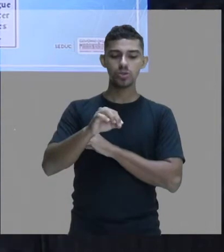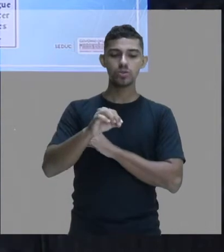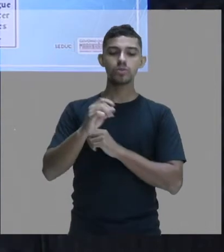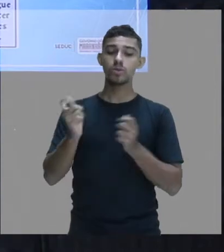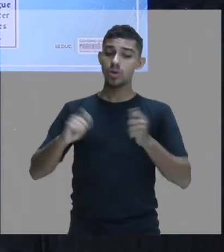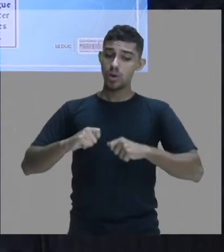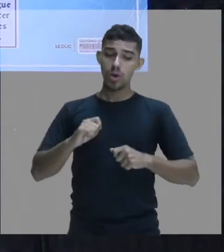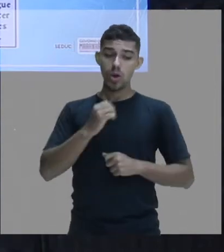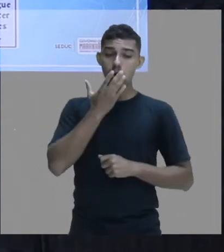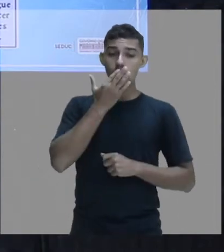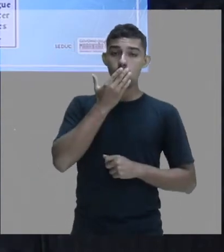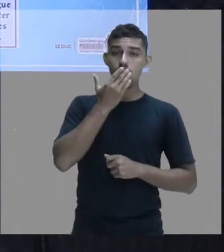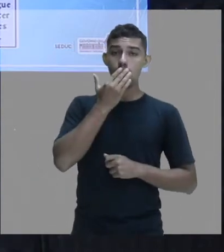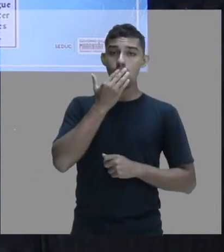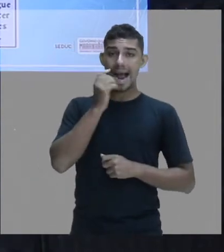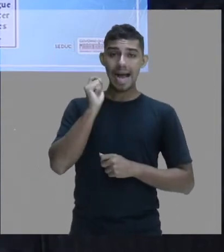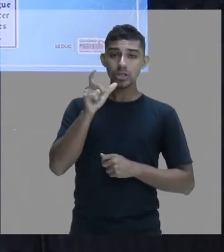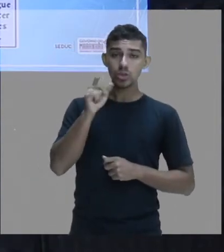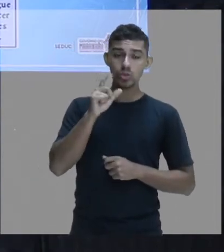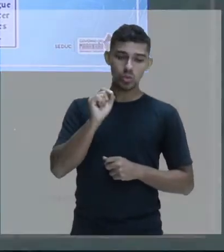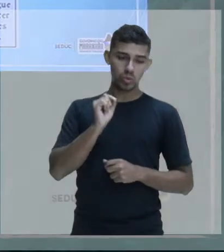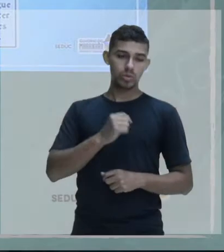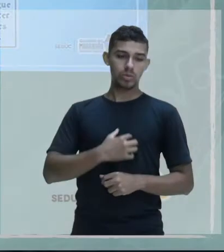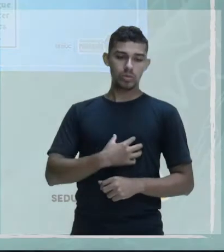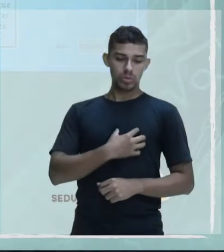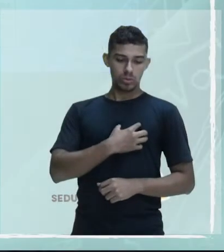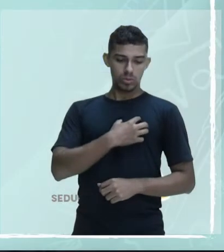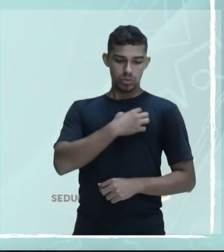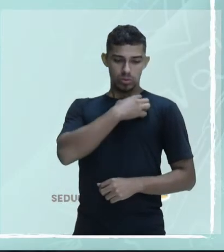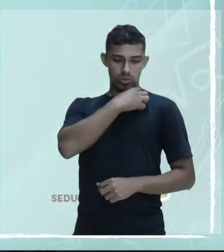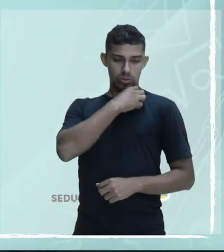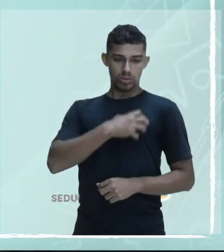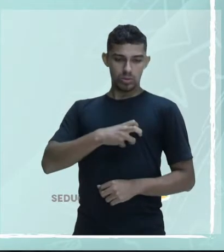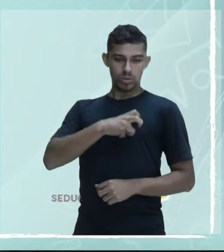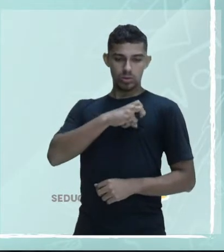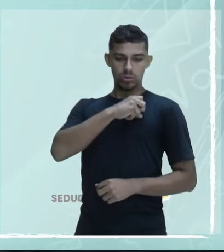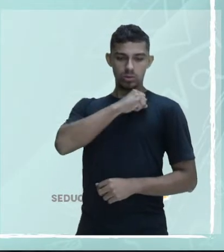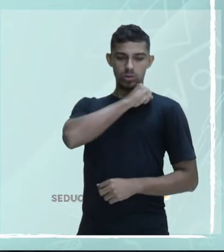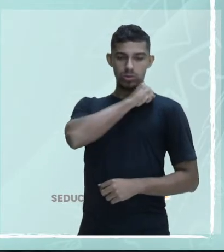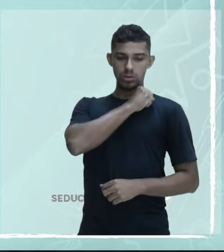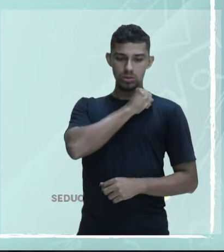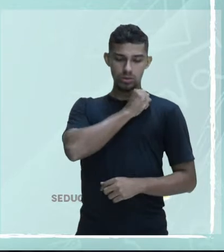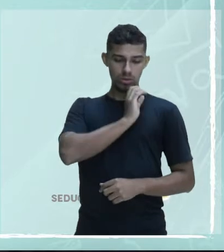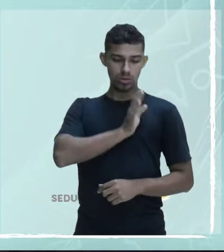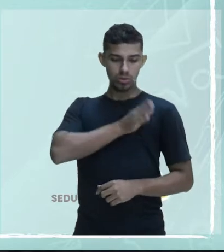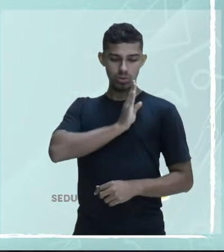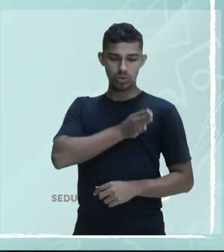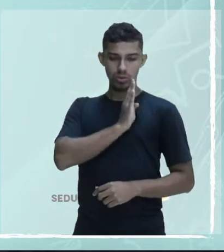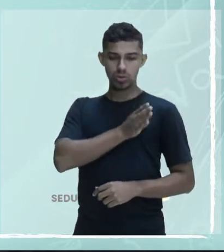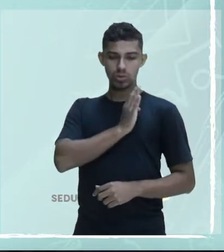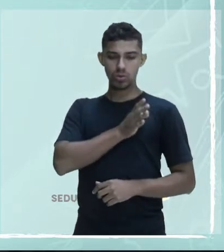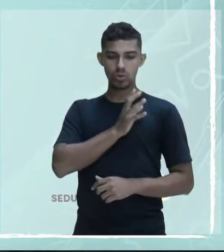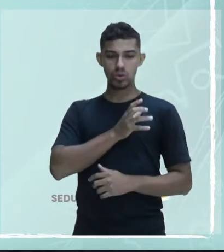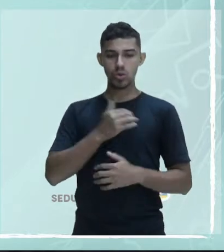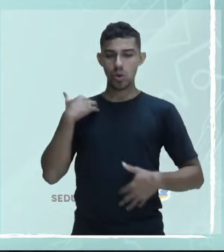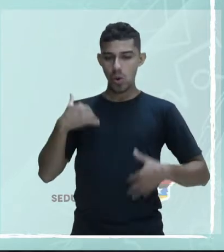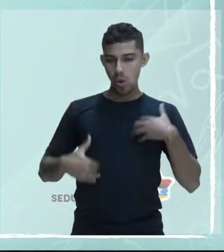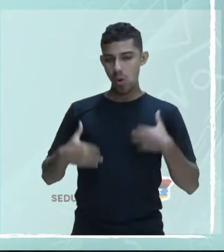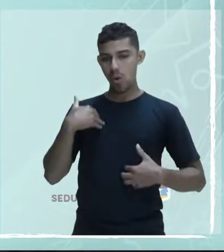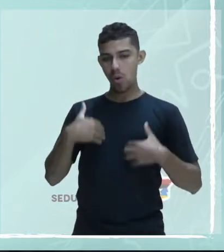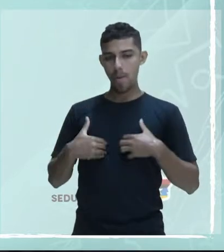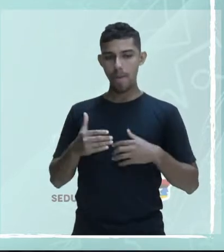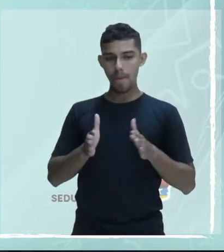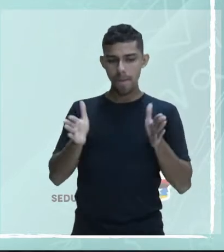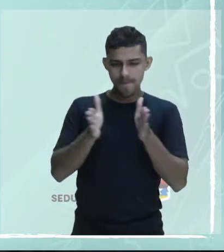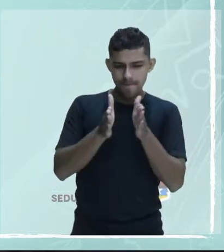característica, essa cor azul. É um aspecto ilustrativo. As veias levam ao coração o sangue vindo do corpo. Suas paredes são mais